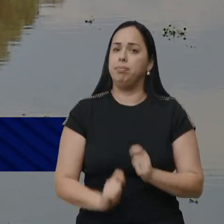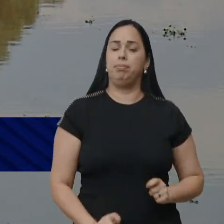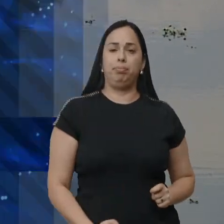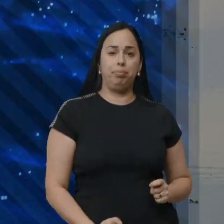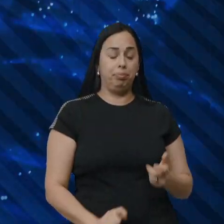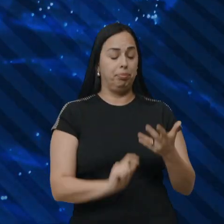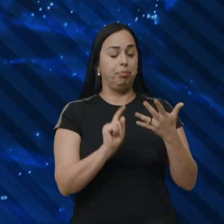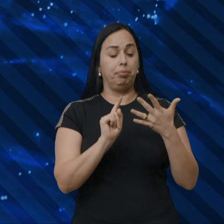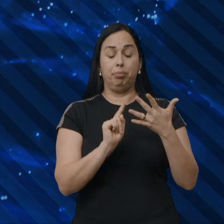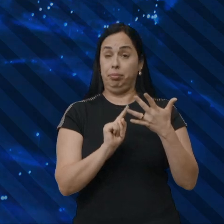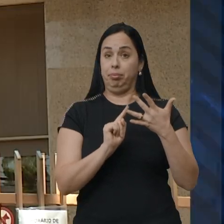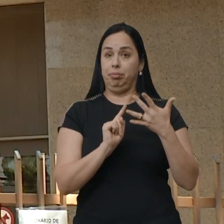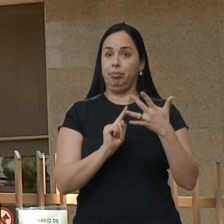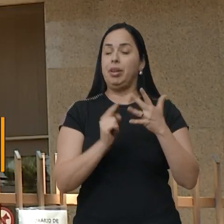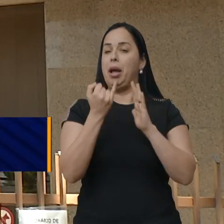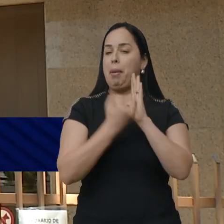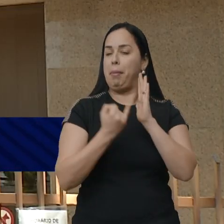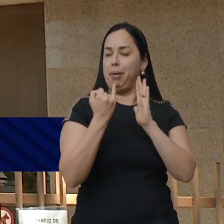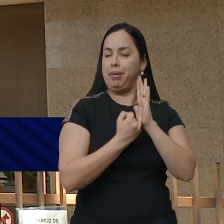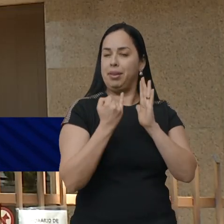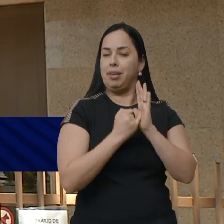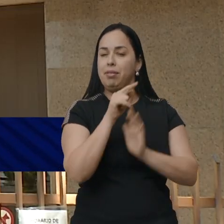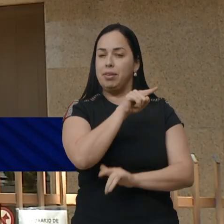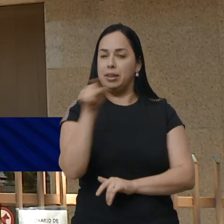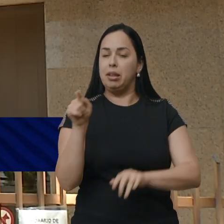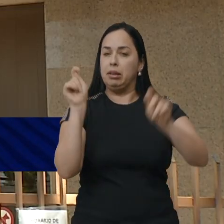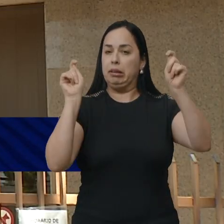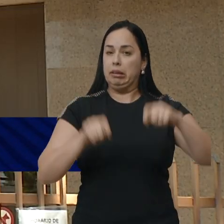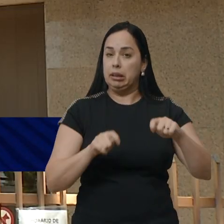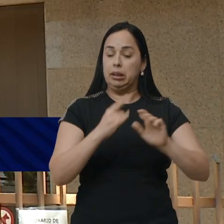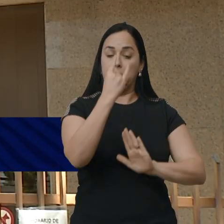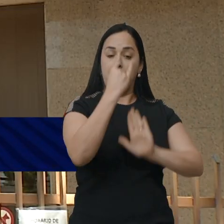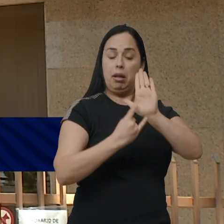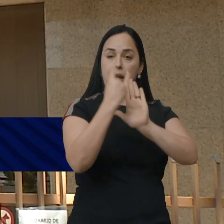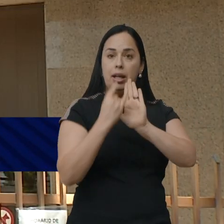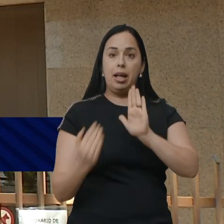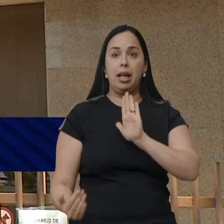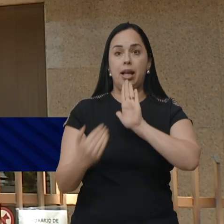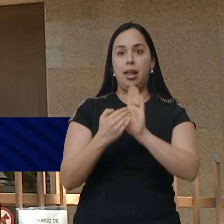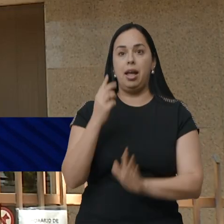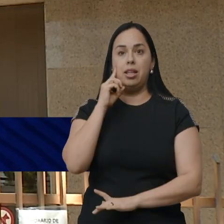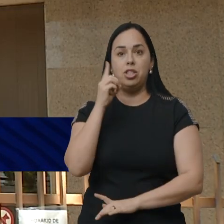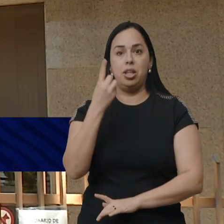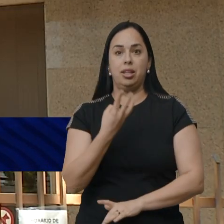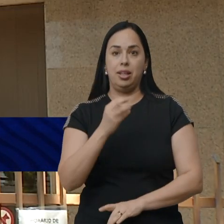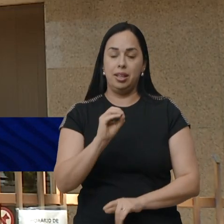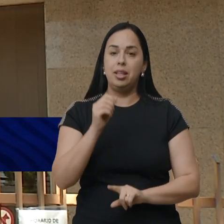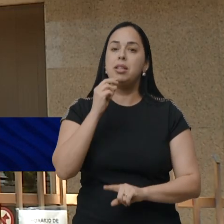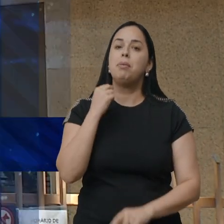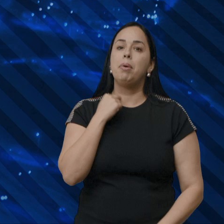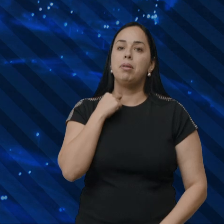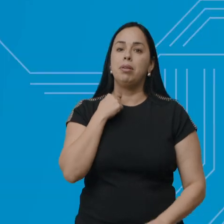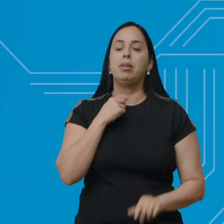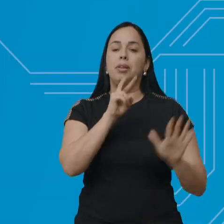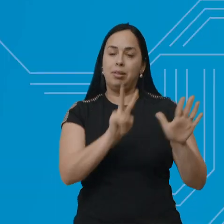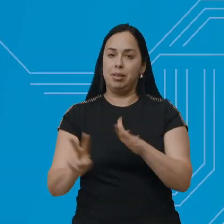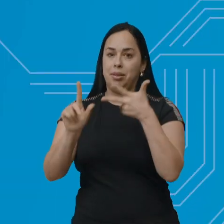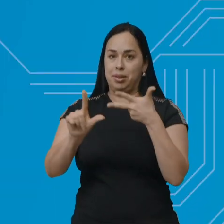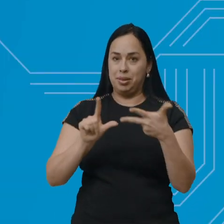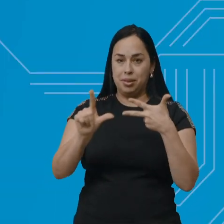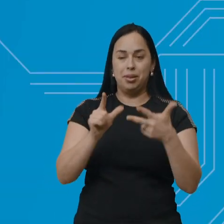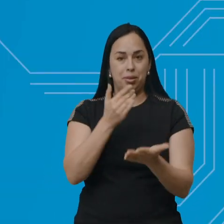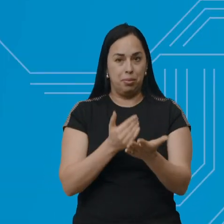recursos hídricos. Imposto de renda. Contribuintes podem fazer a declaração até o dia 30 de maio. O